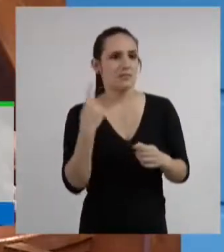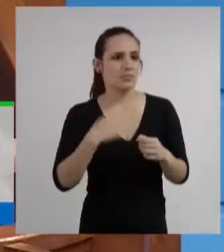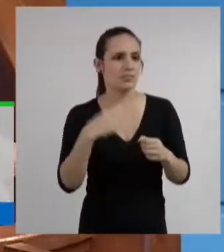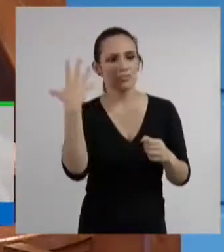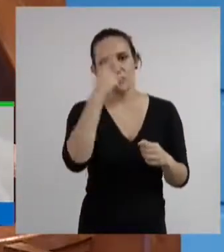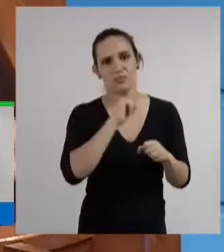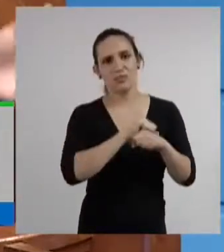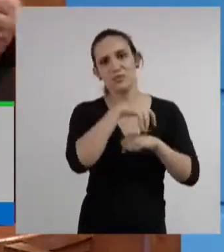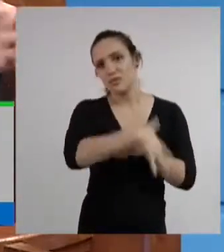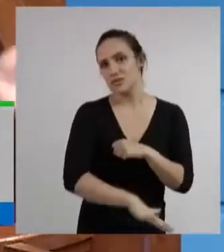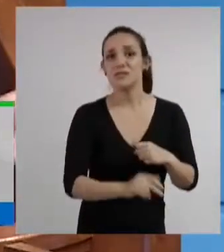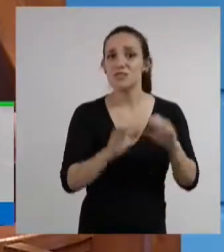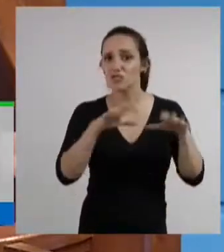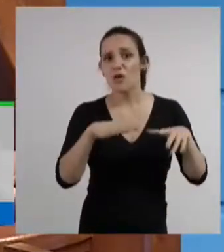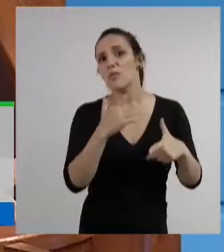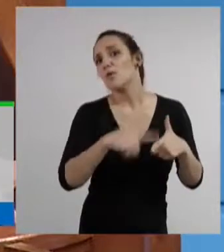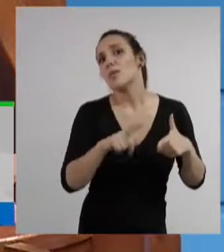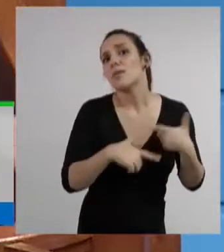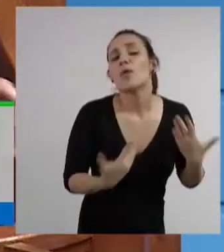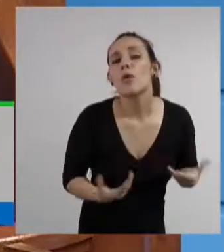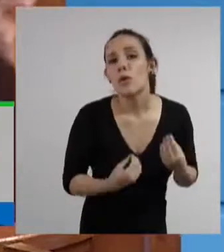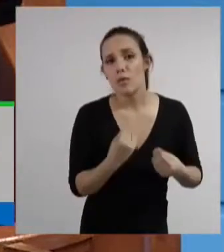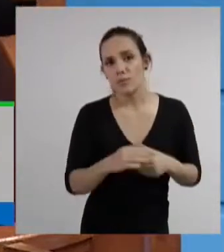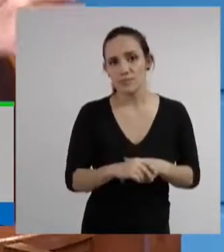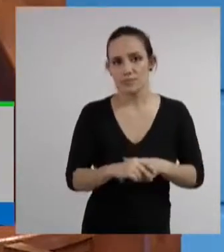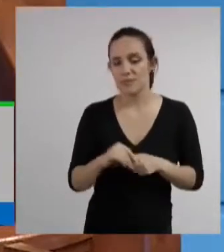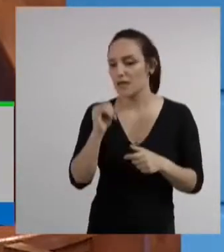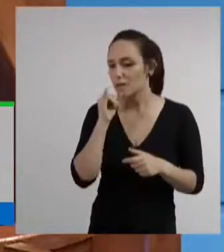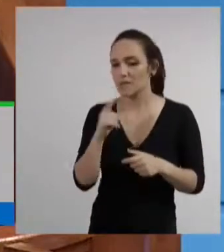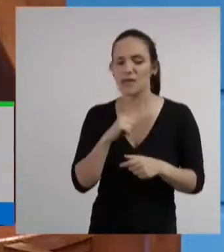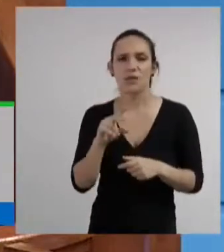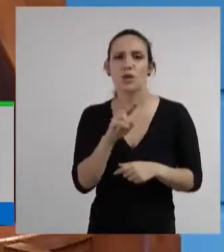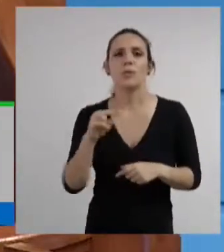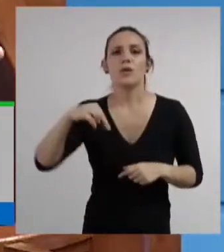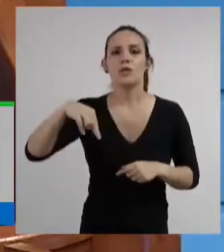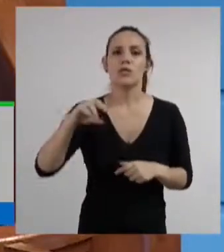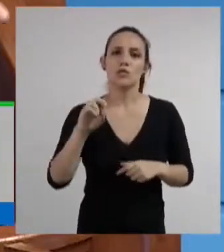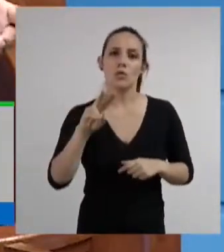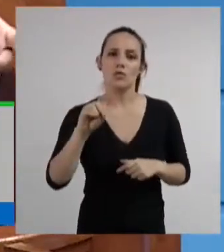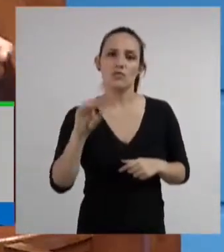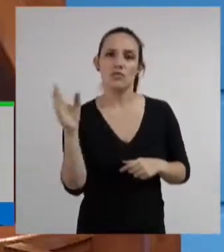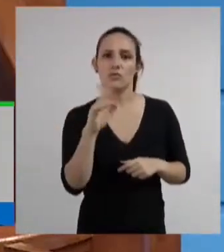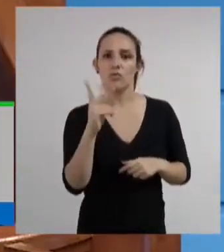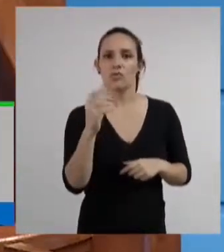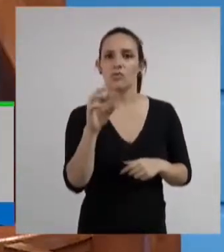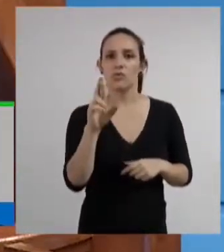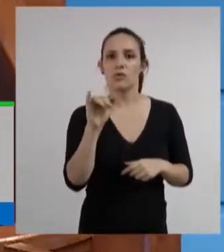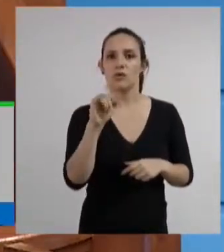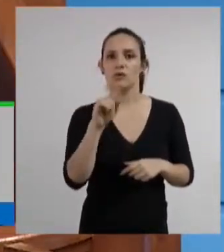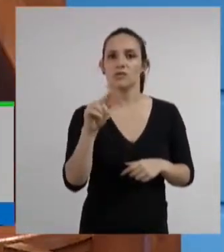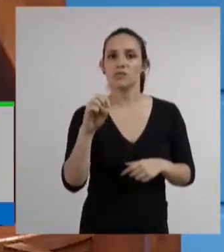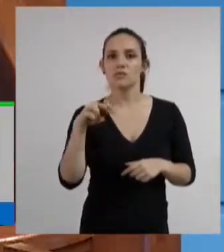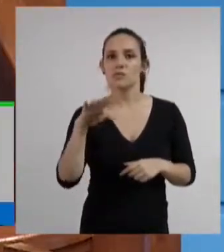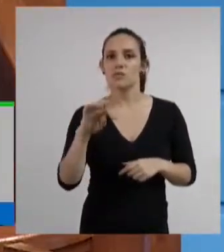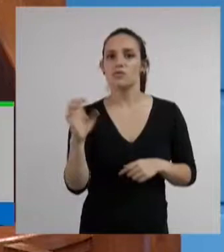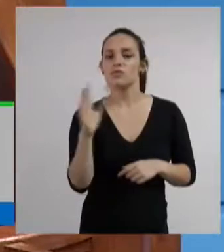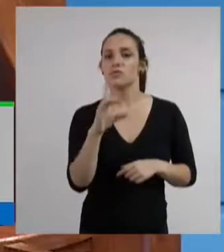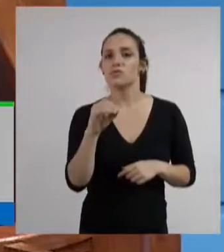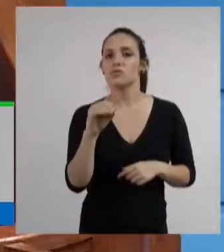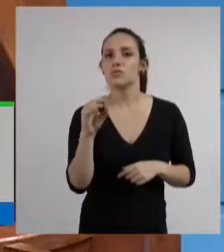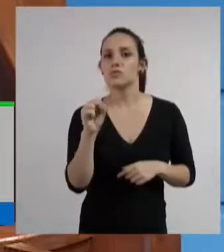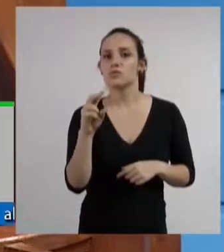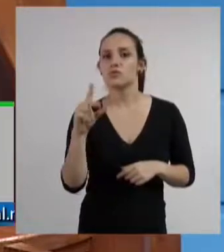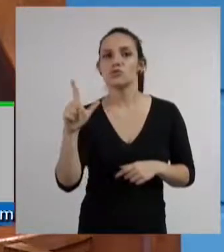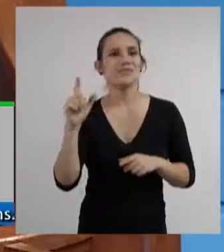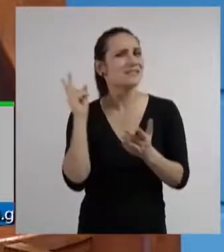Novo Horizonte do Sul, hoje o prefeito é o prefeito Marcílio, mas qualquer prefeito que estivesse lá tem que fazer todo um detalhamento, porque tem que fazer